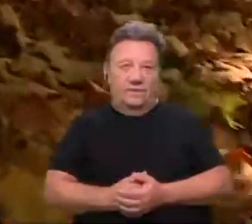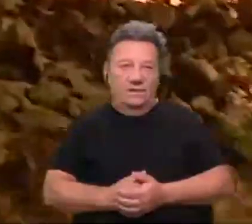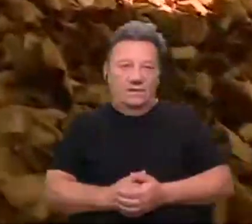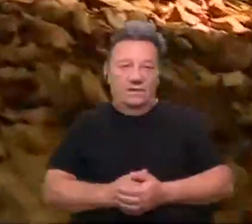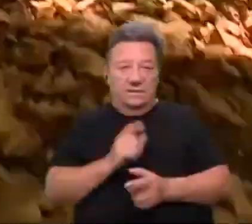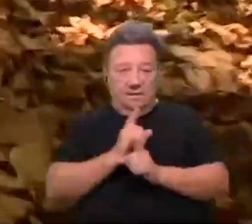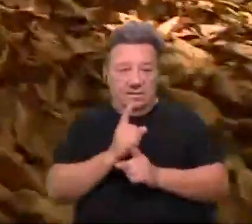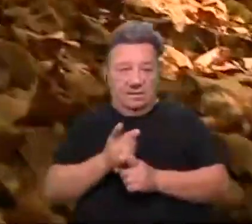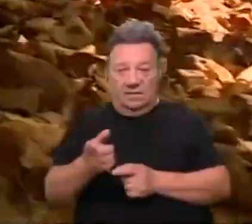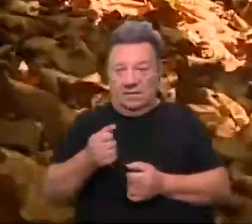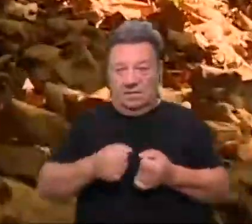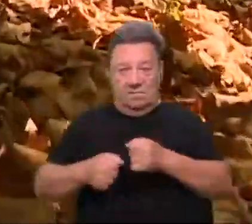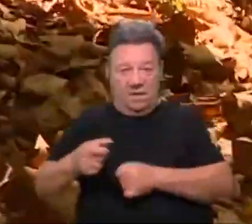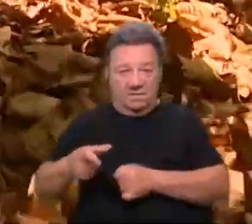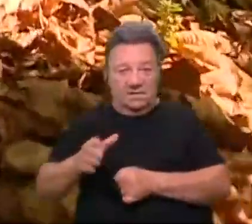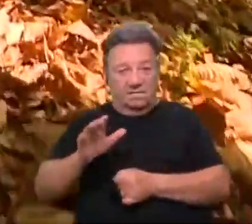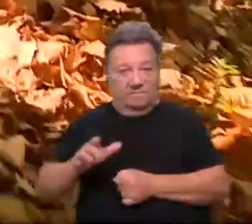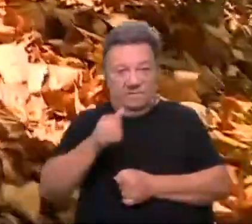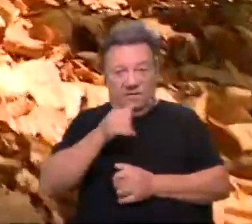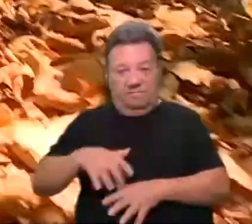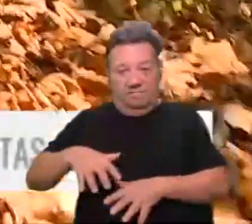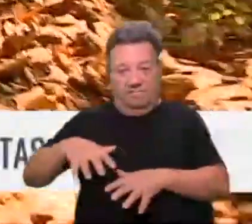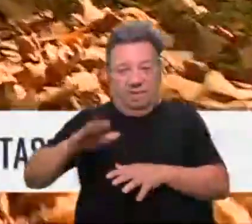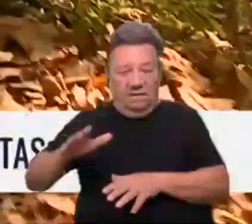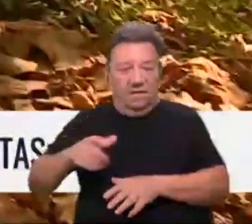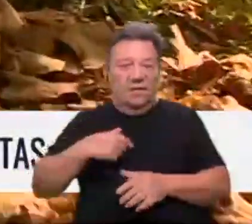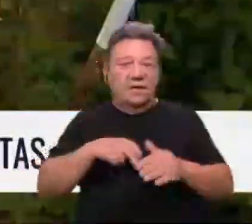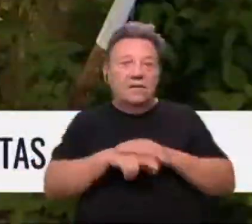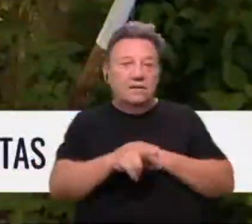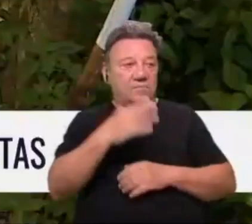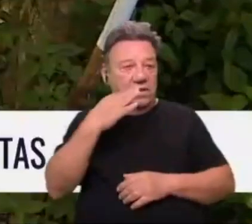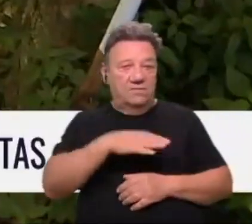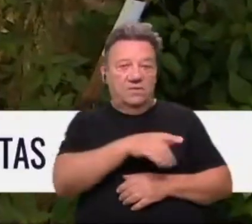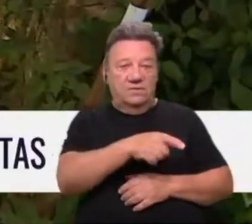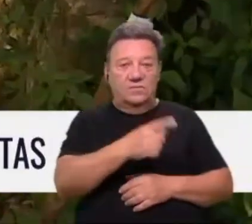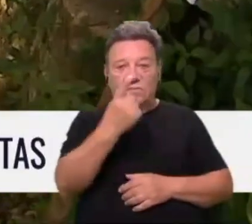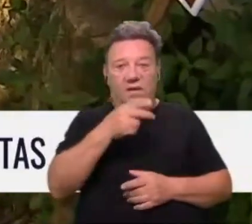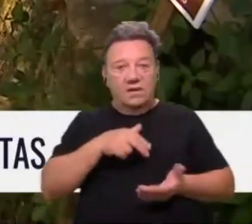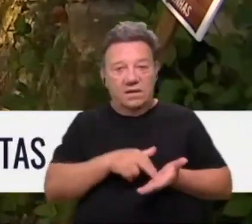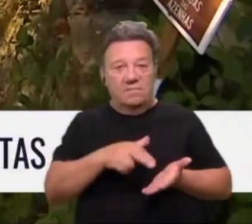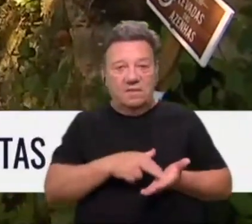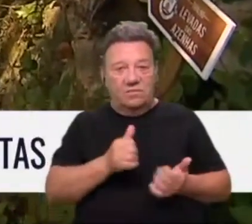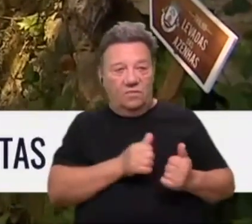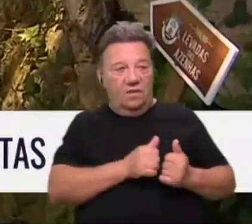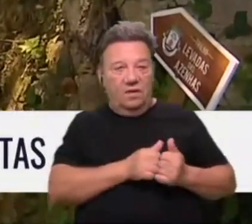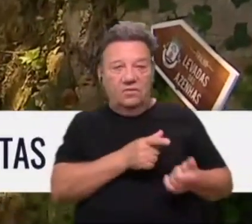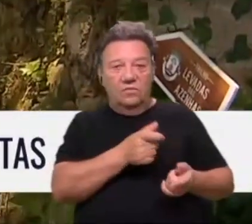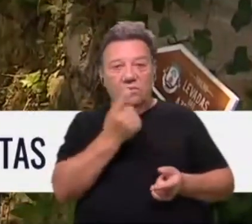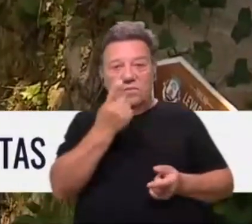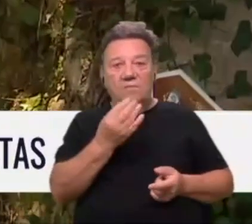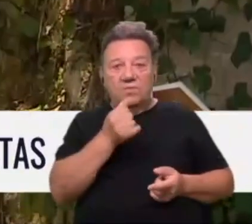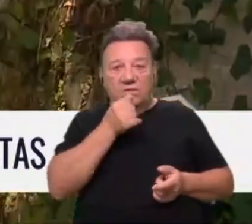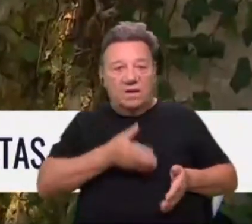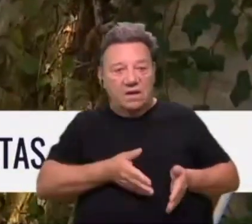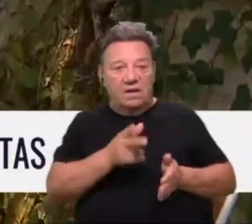e enquanto a massa da Broa Mimosa fica a levadar entremos na natureza para uma caminhada lado a lado com uma das